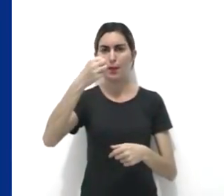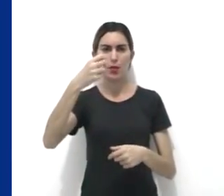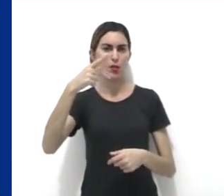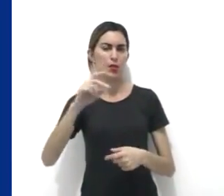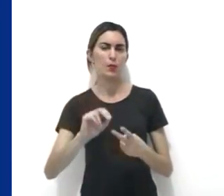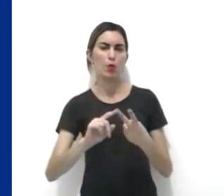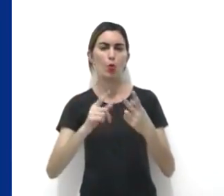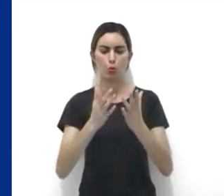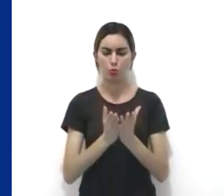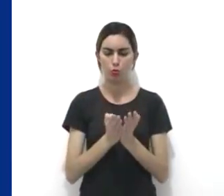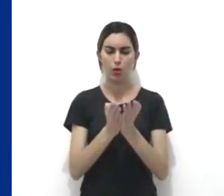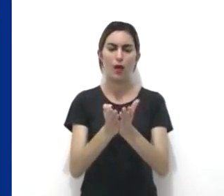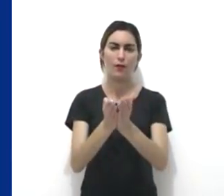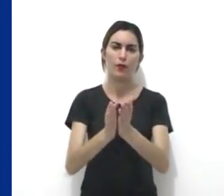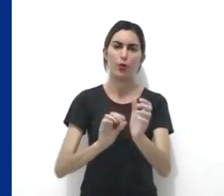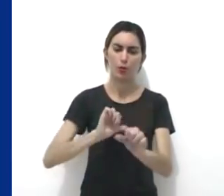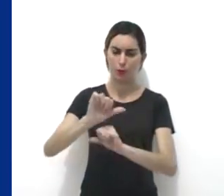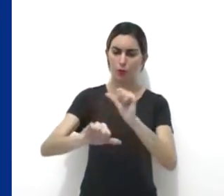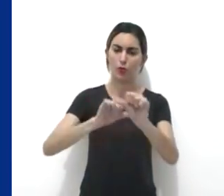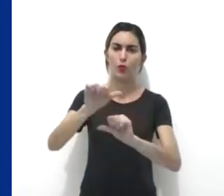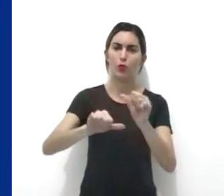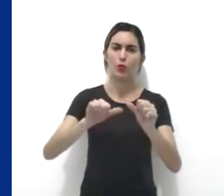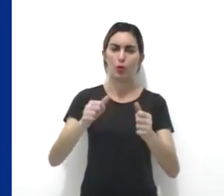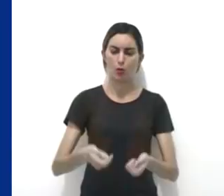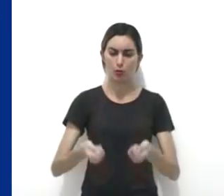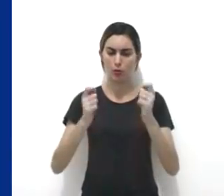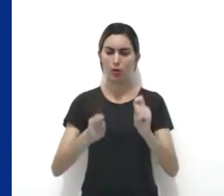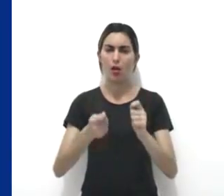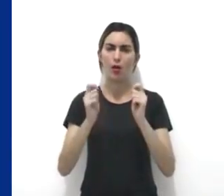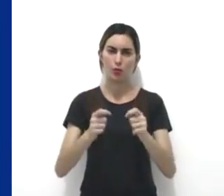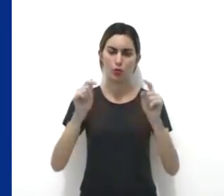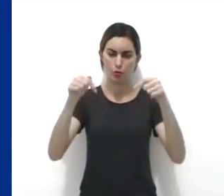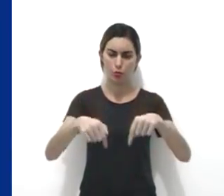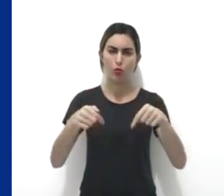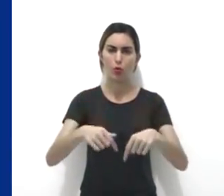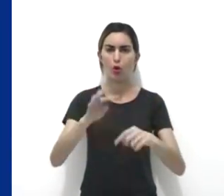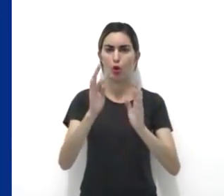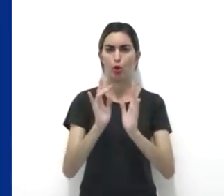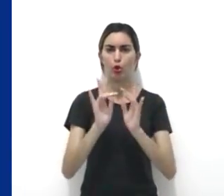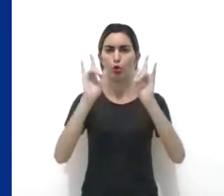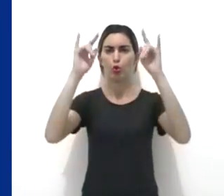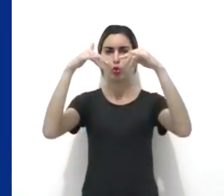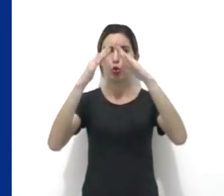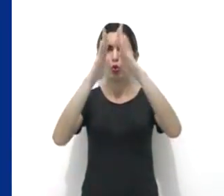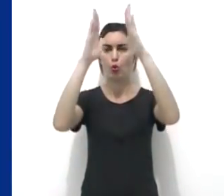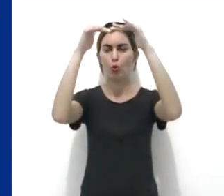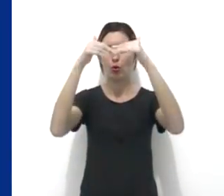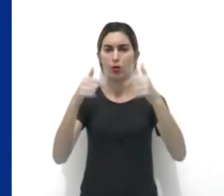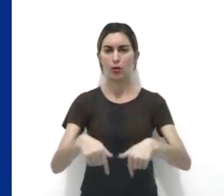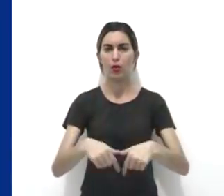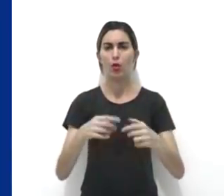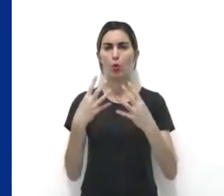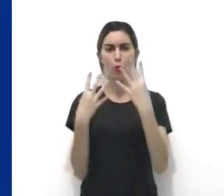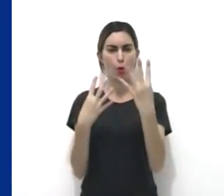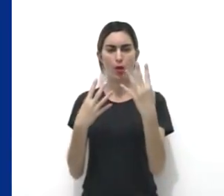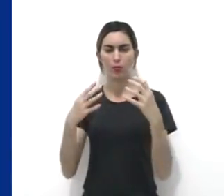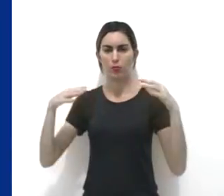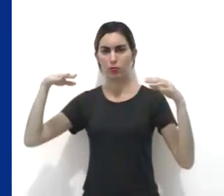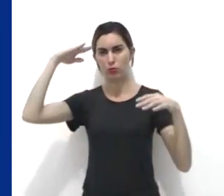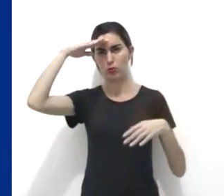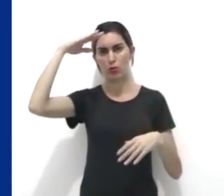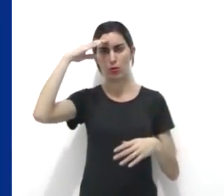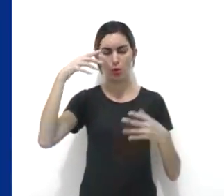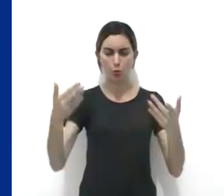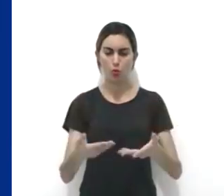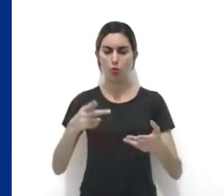bispo, um navio, que mais tarde seria carruagem e atualmente é a torre, e 4 soldados,